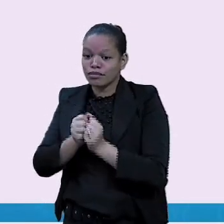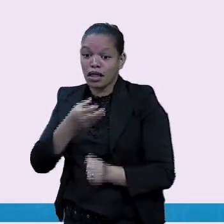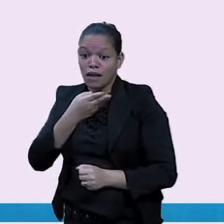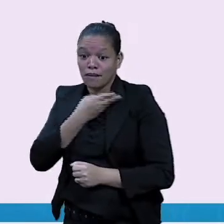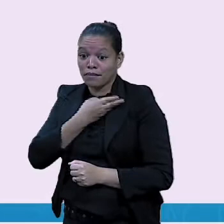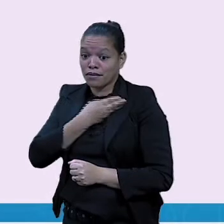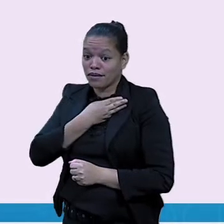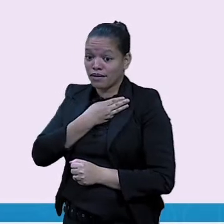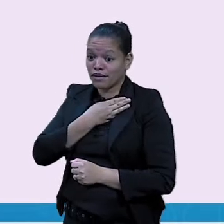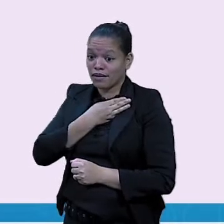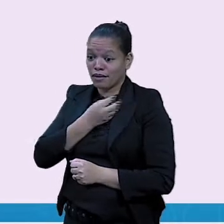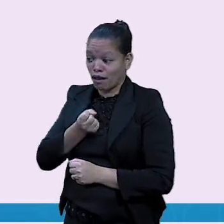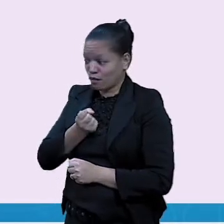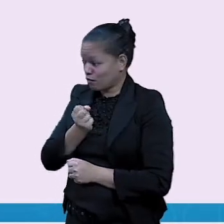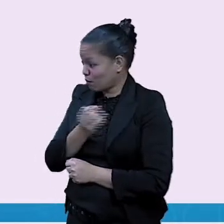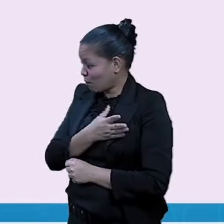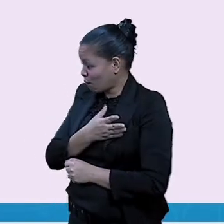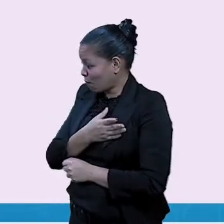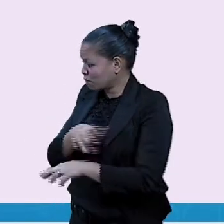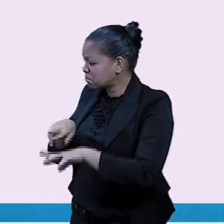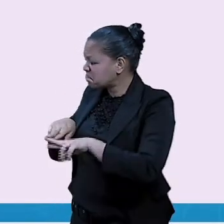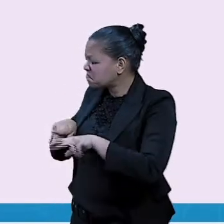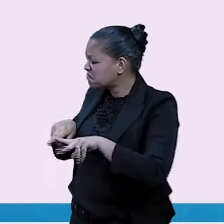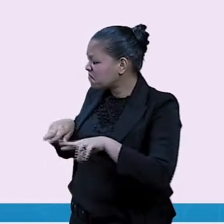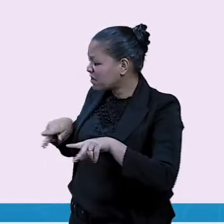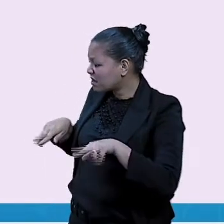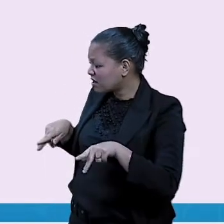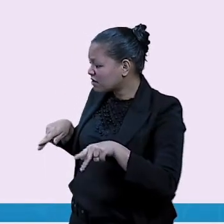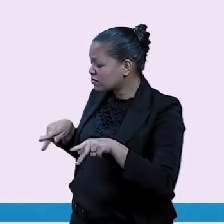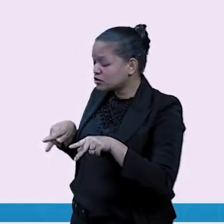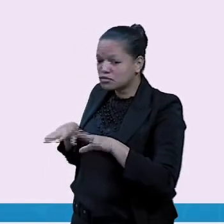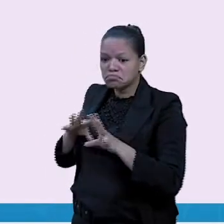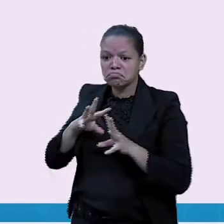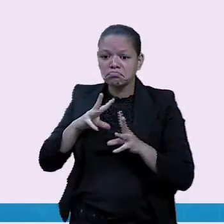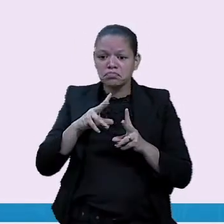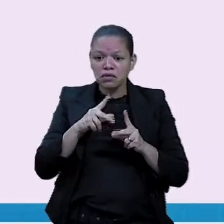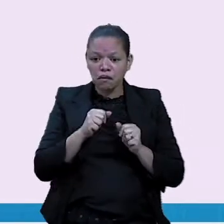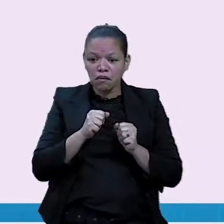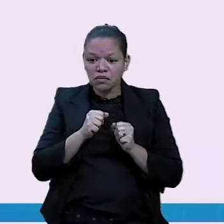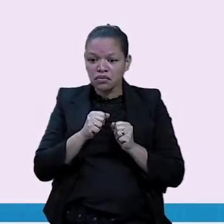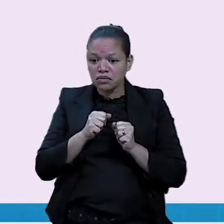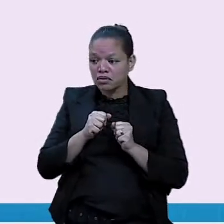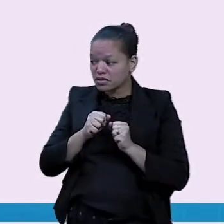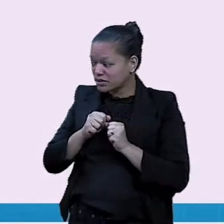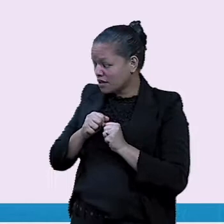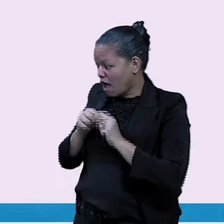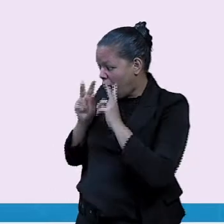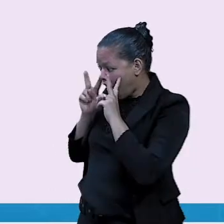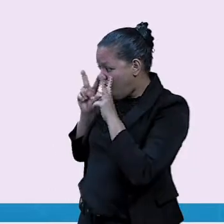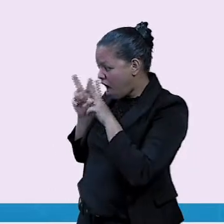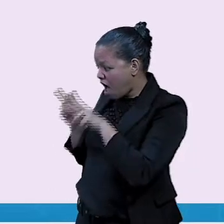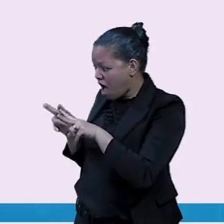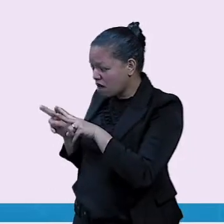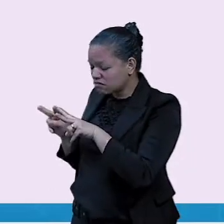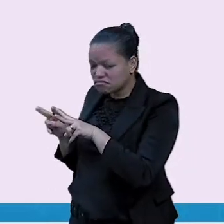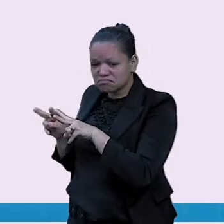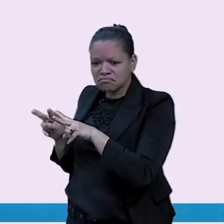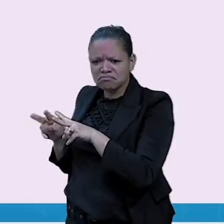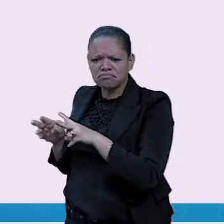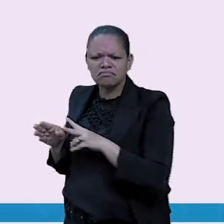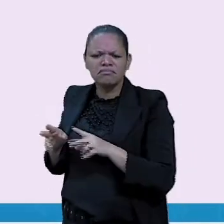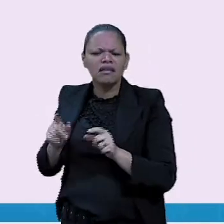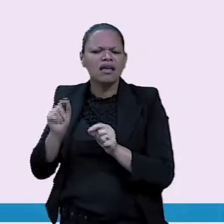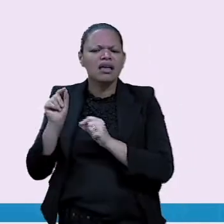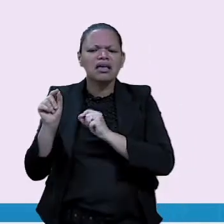está apontado, ó, para ele. Então, quem está falando? O menino da cadeira de rodas, que está na cadeira